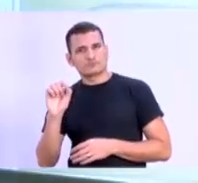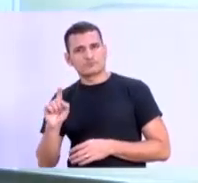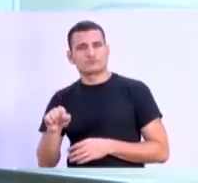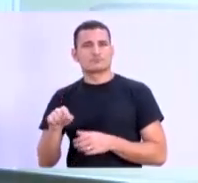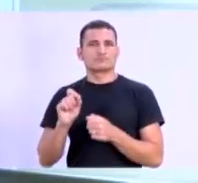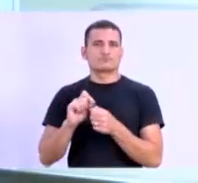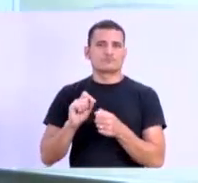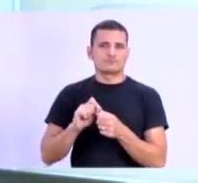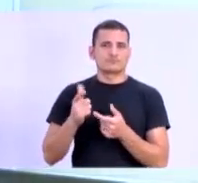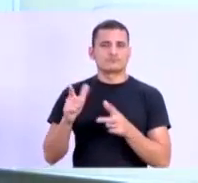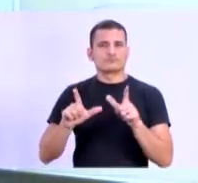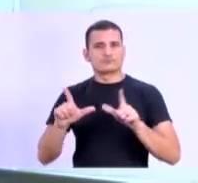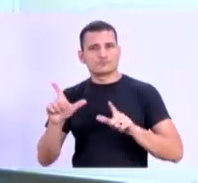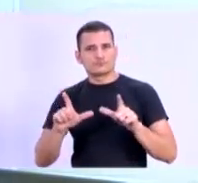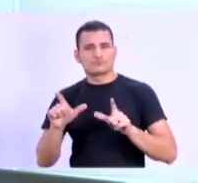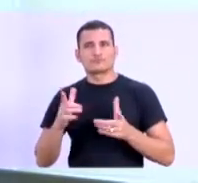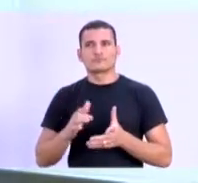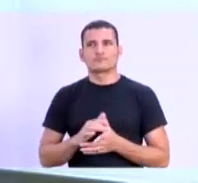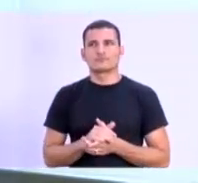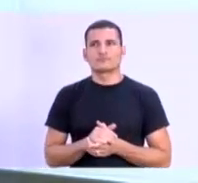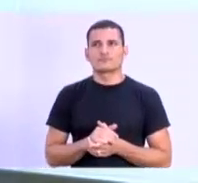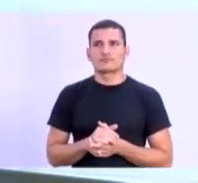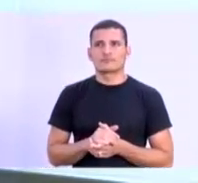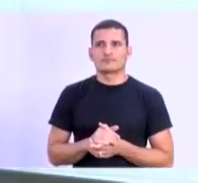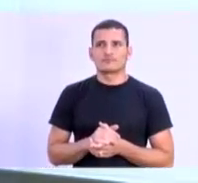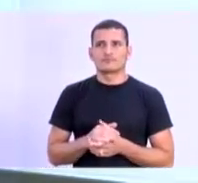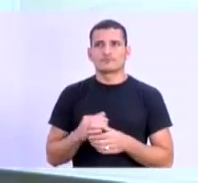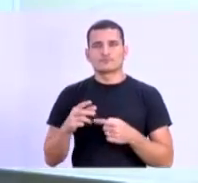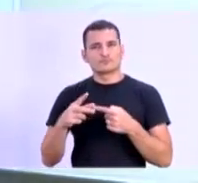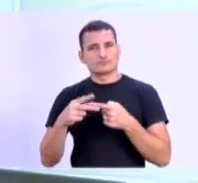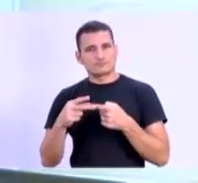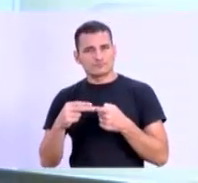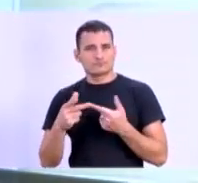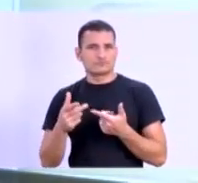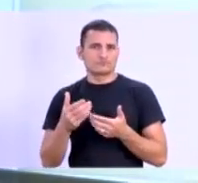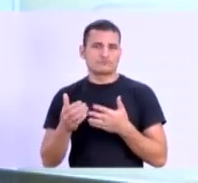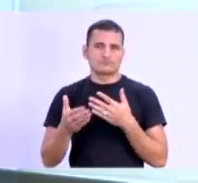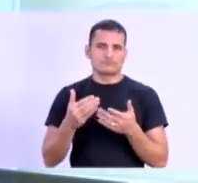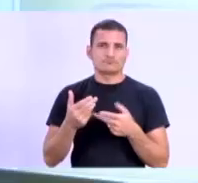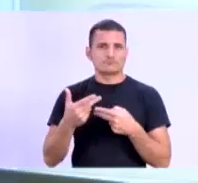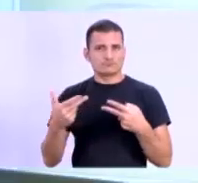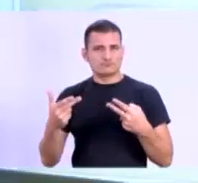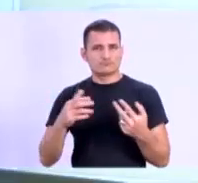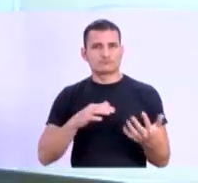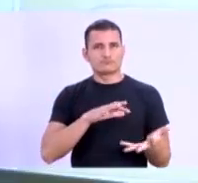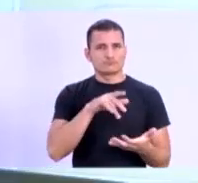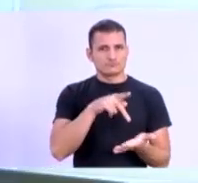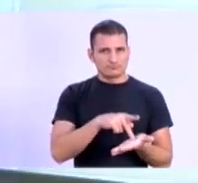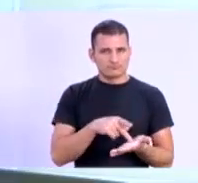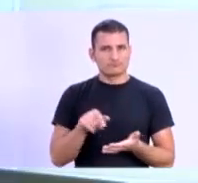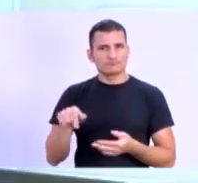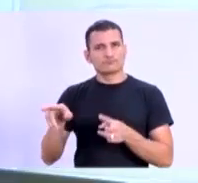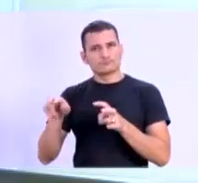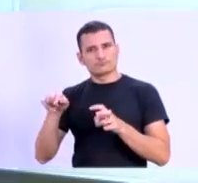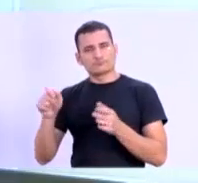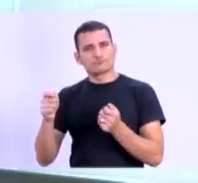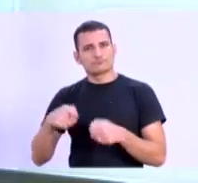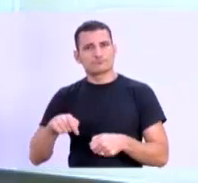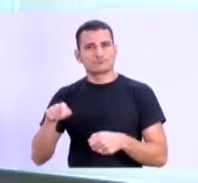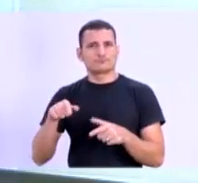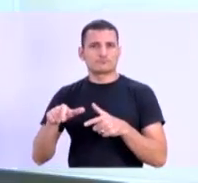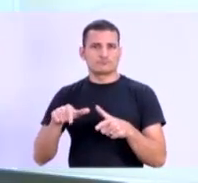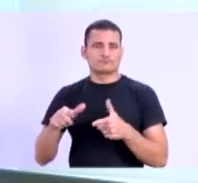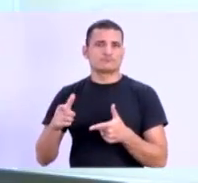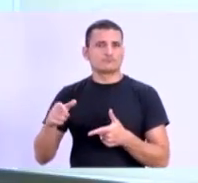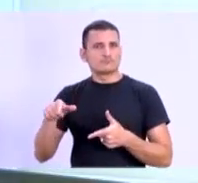uma televisão, uma caneta, etc., ou qualquer objeto do mundo real, aí sim o computador será capaz de trabalhar com